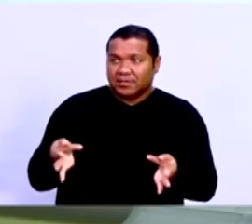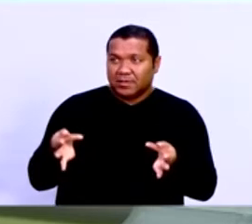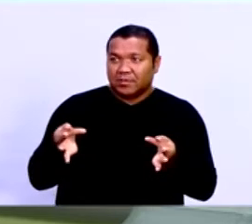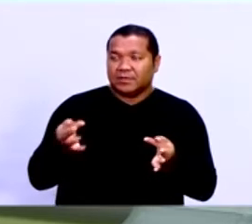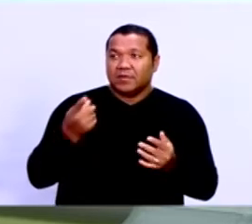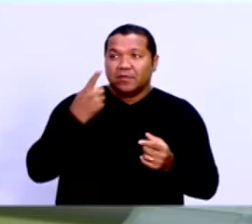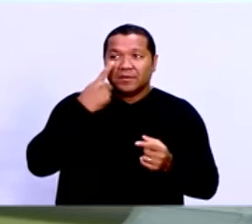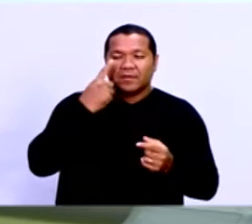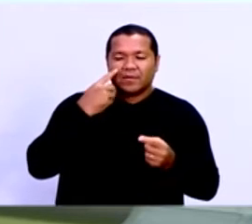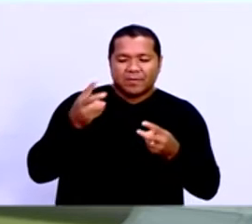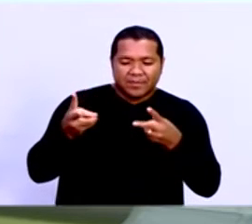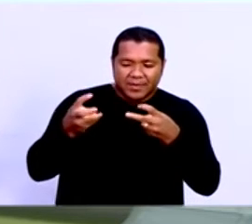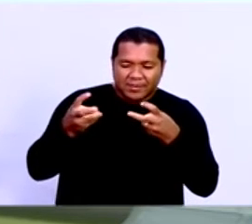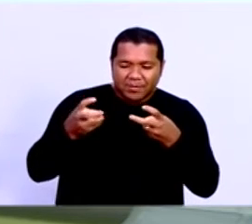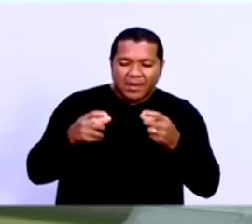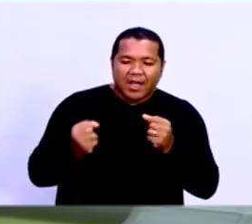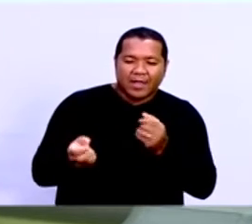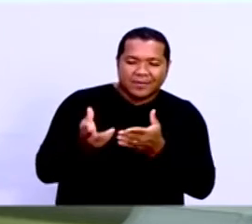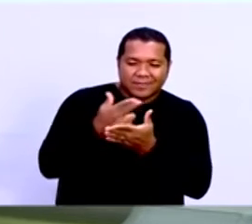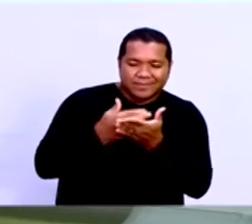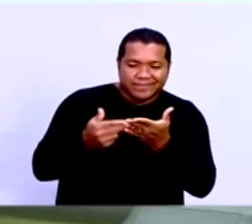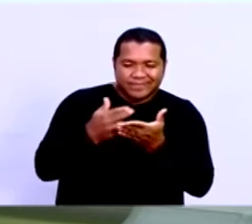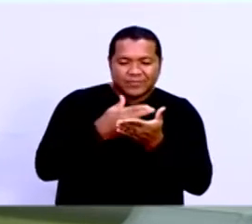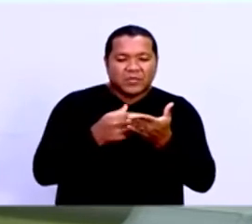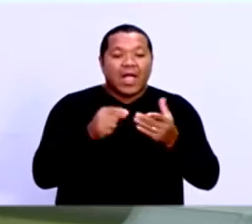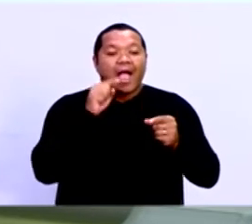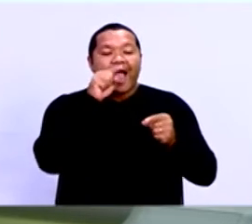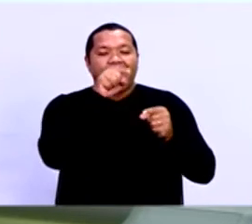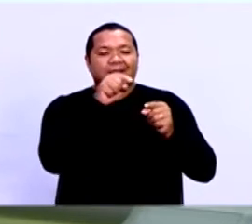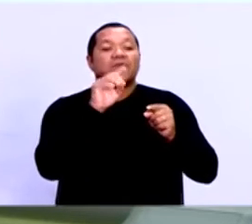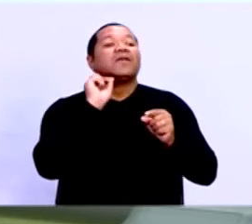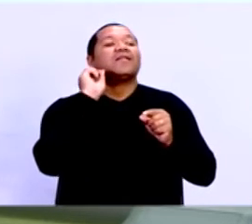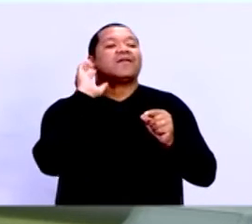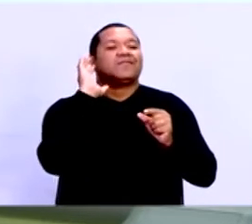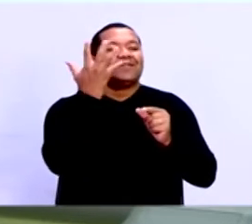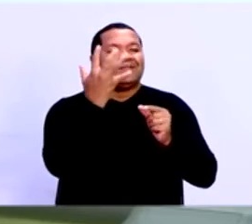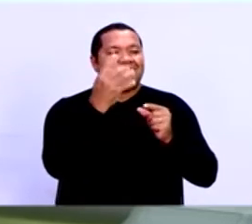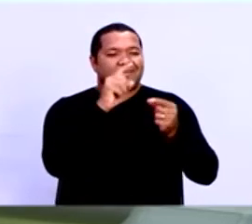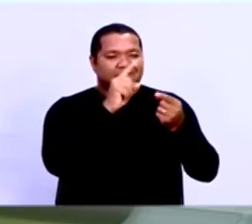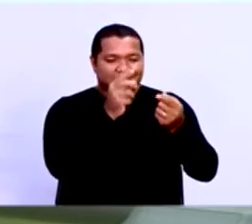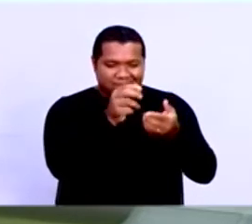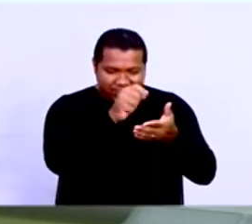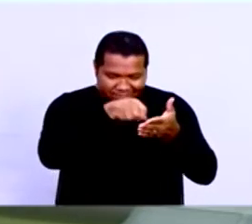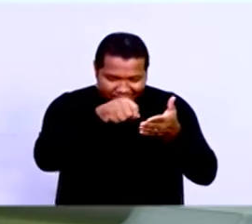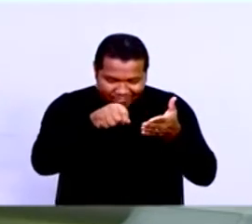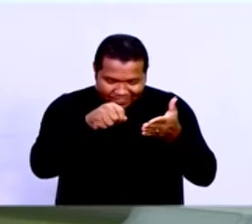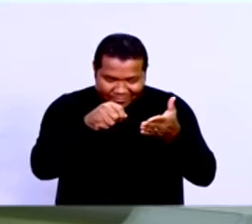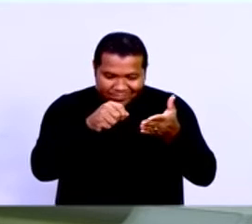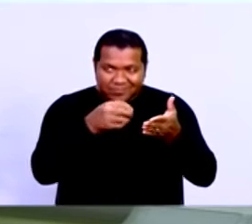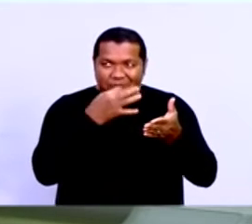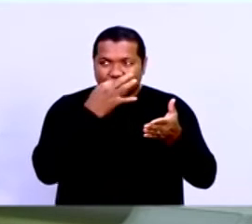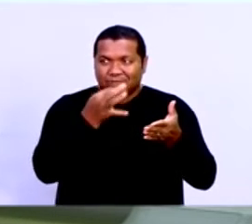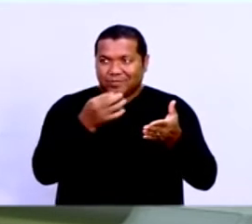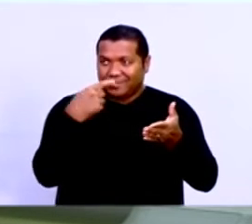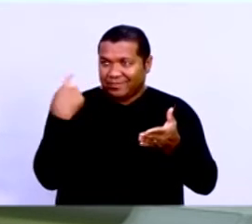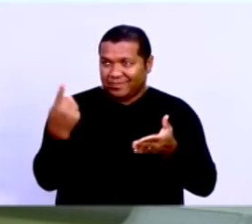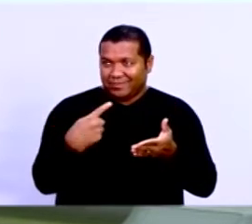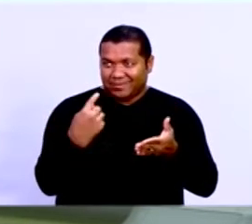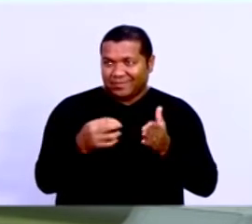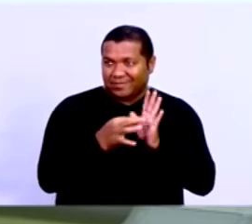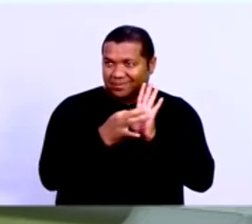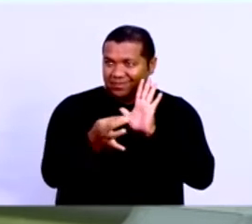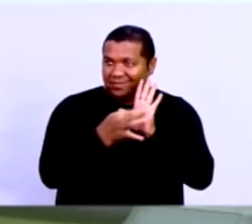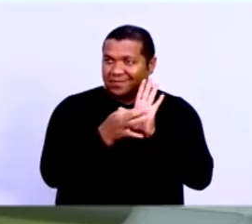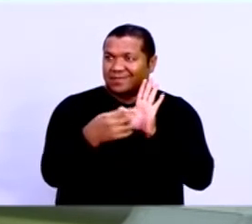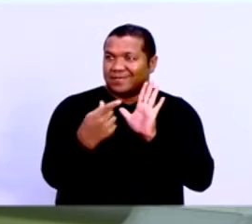identificar cada figura dessa com as fases de desenvolvimento e descrevê las com a própria palavra de buffy